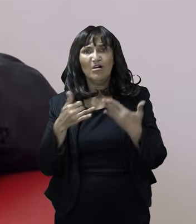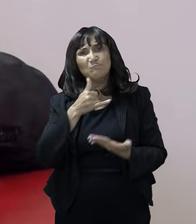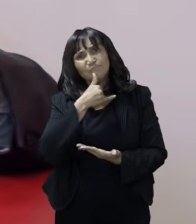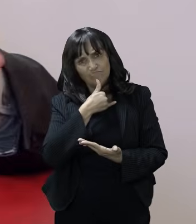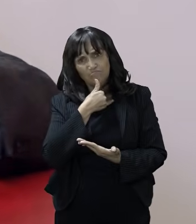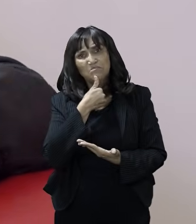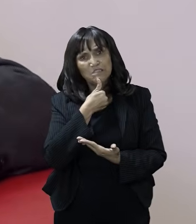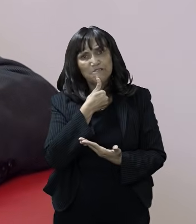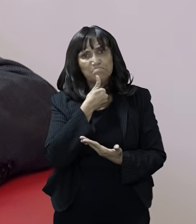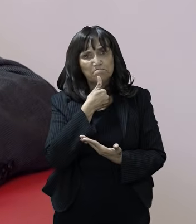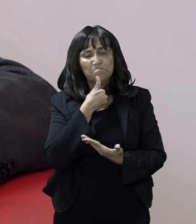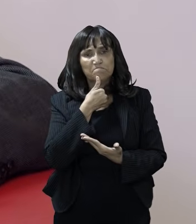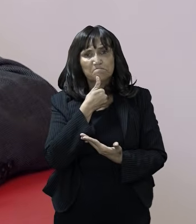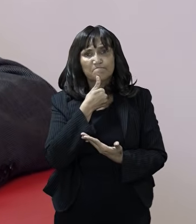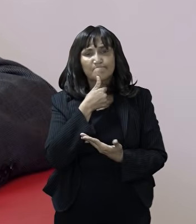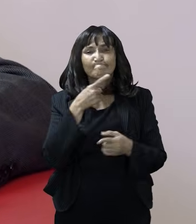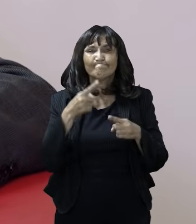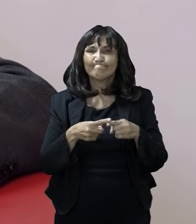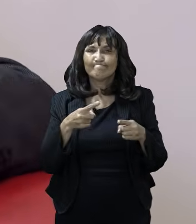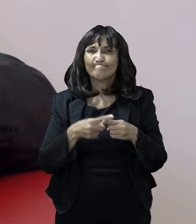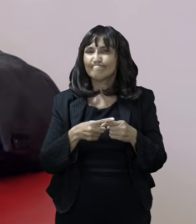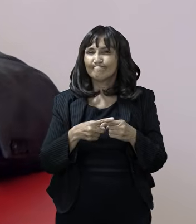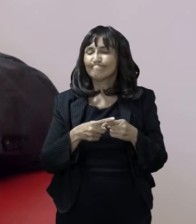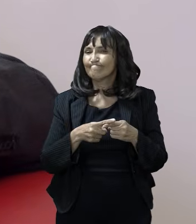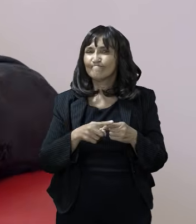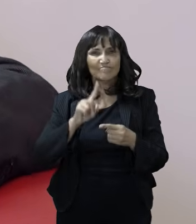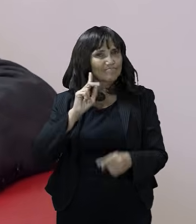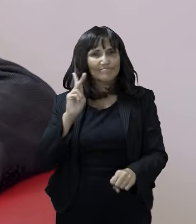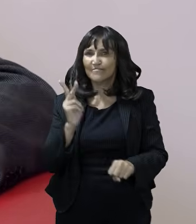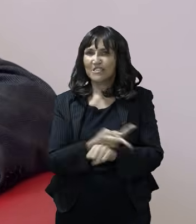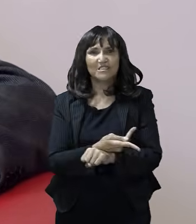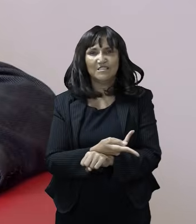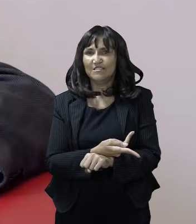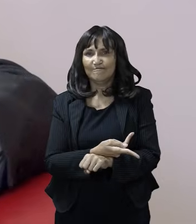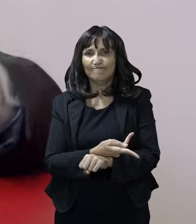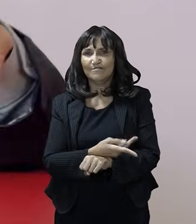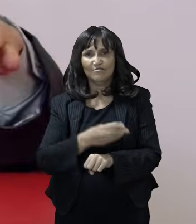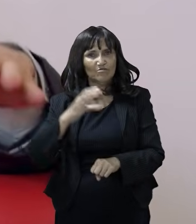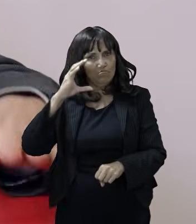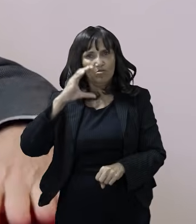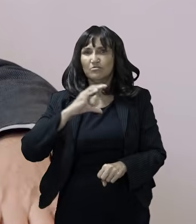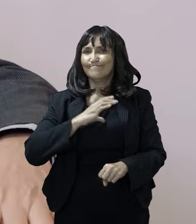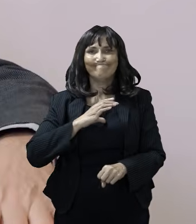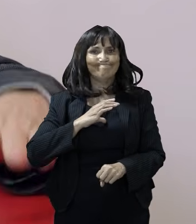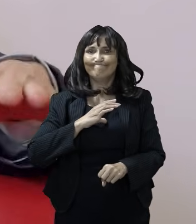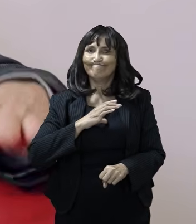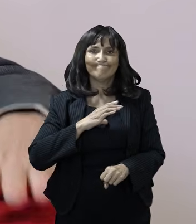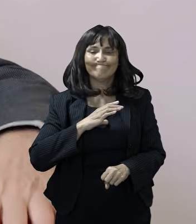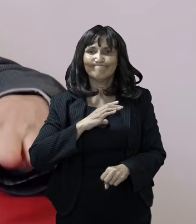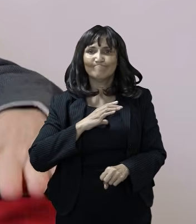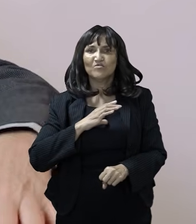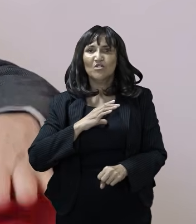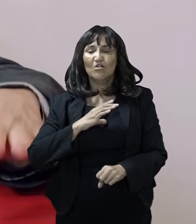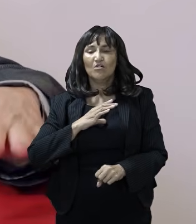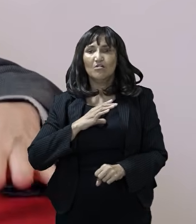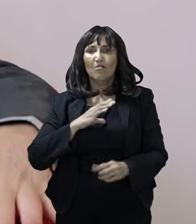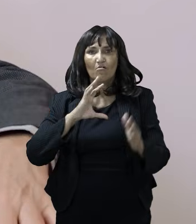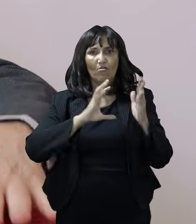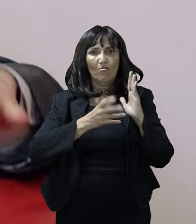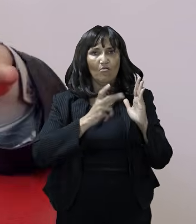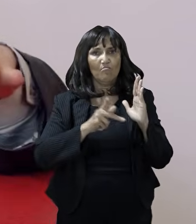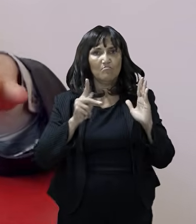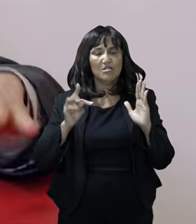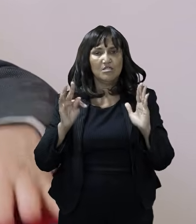porque não podia ser assim, não devia ser assim. Então, o PT vai crescer e vai